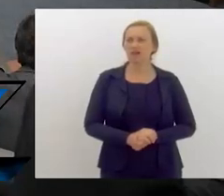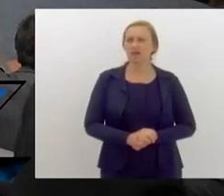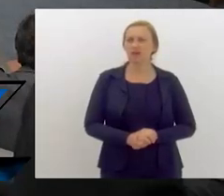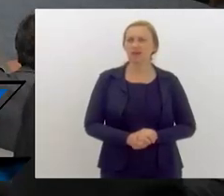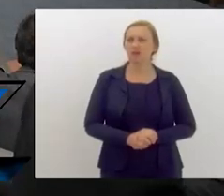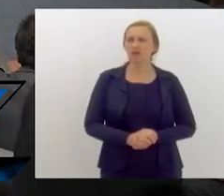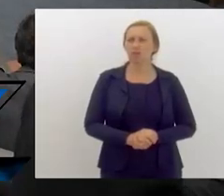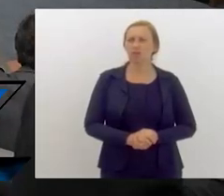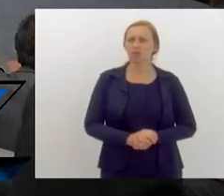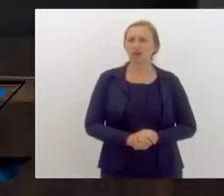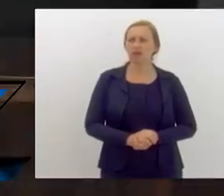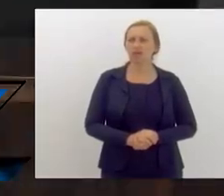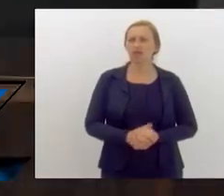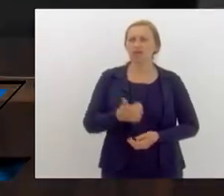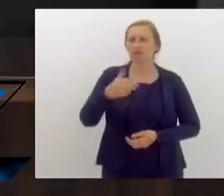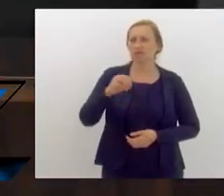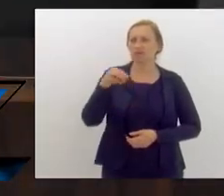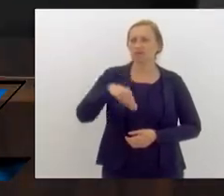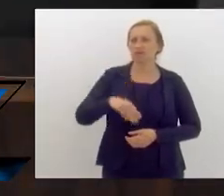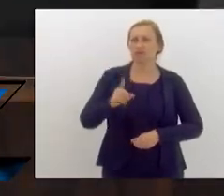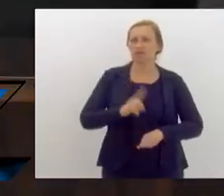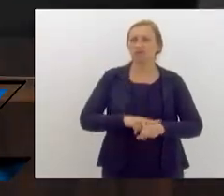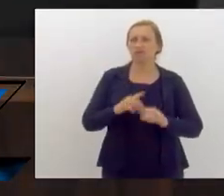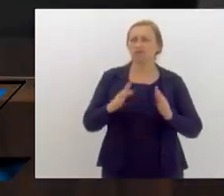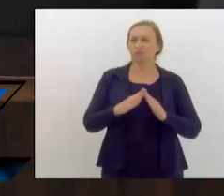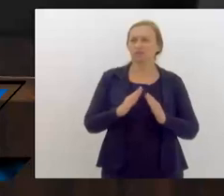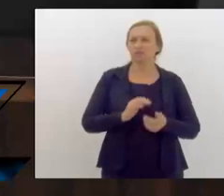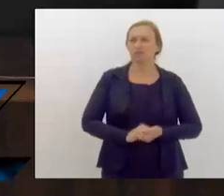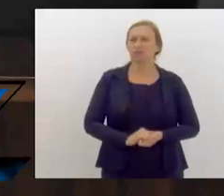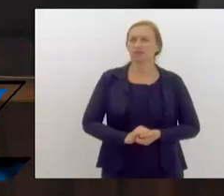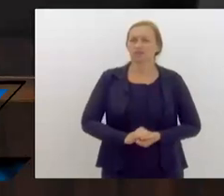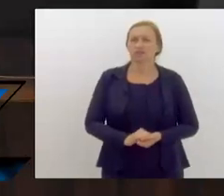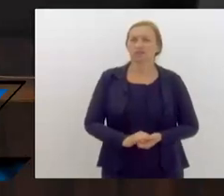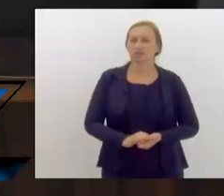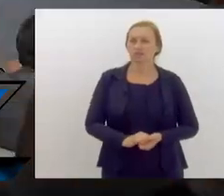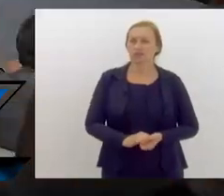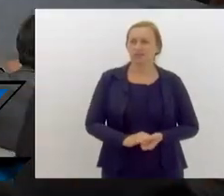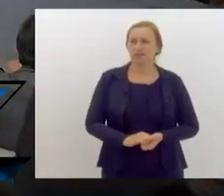vossa excelência dispõe de 10 minutos no tempo regimental